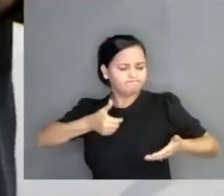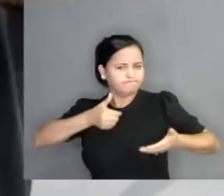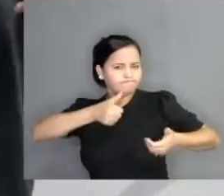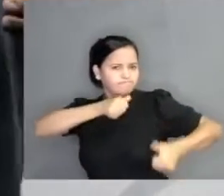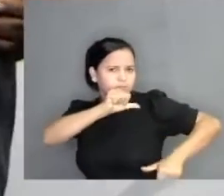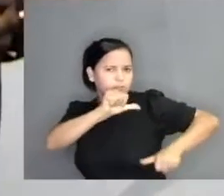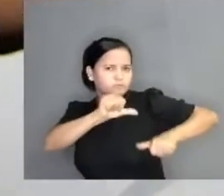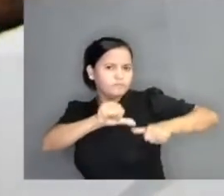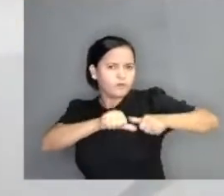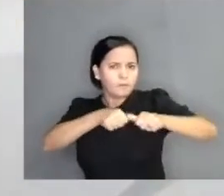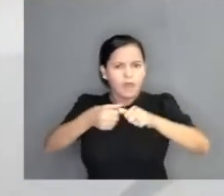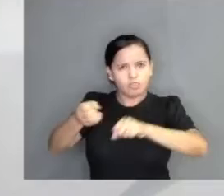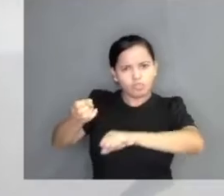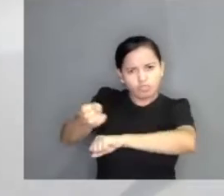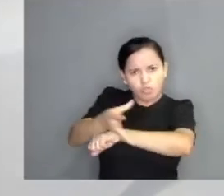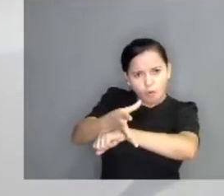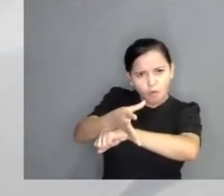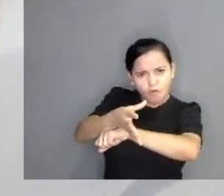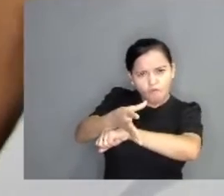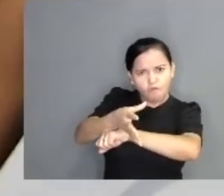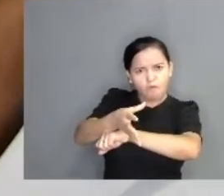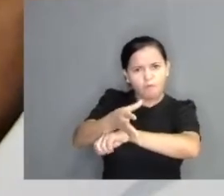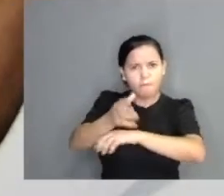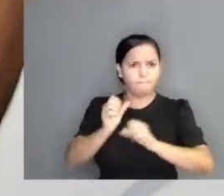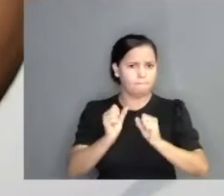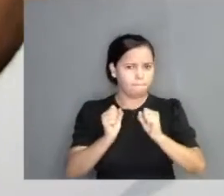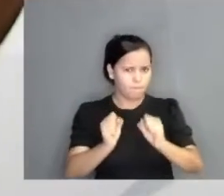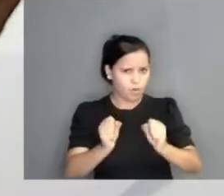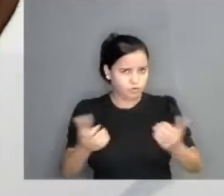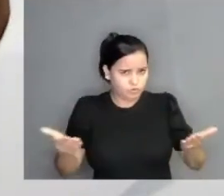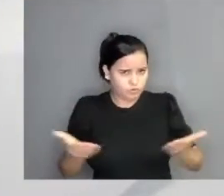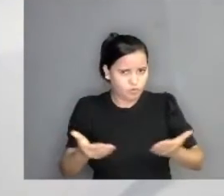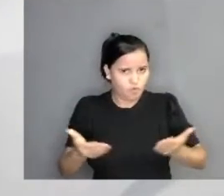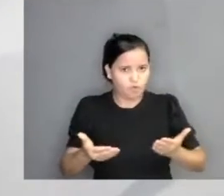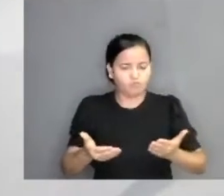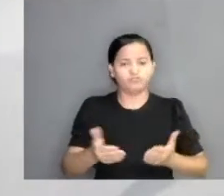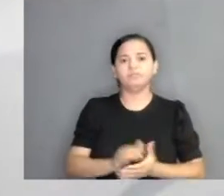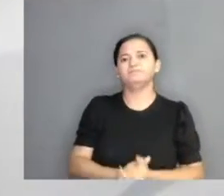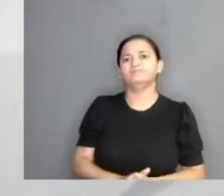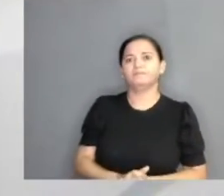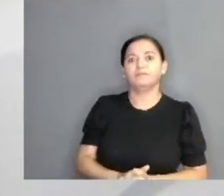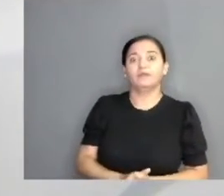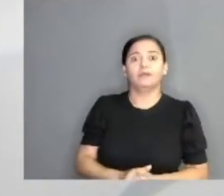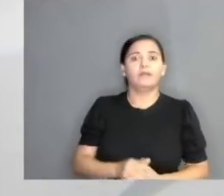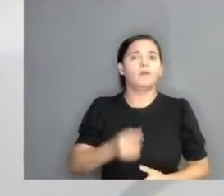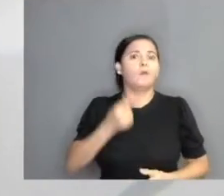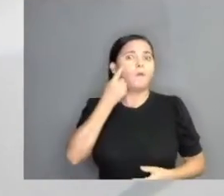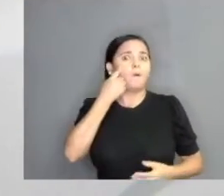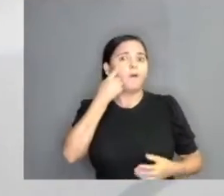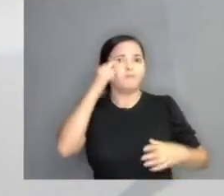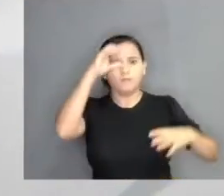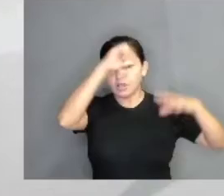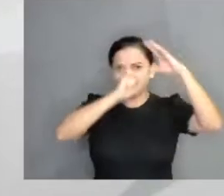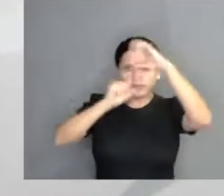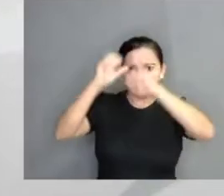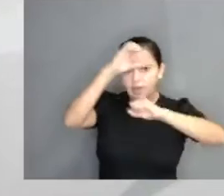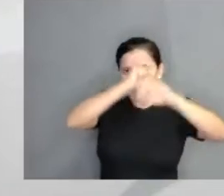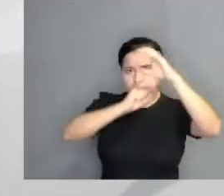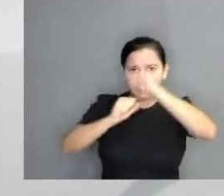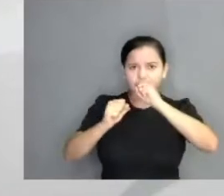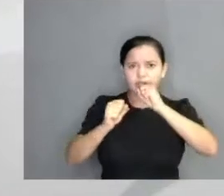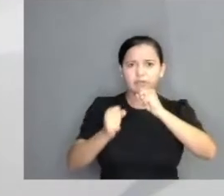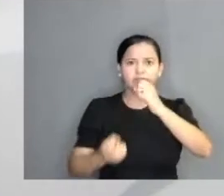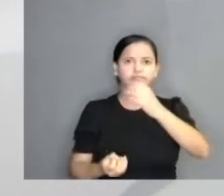Então, em plena Idade Moderna, nós temos essa definição que surge devido a vários